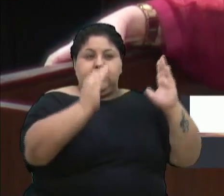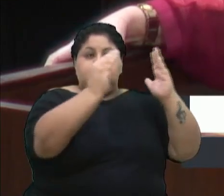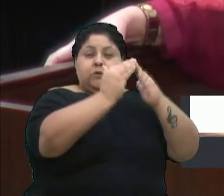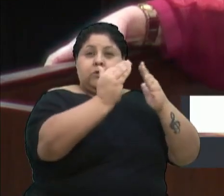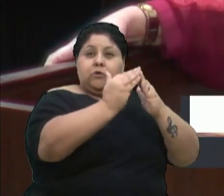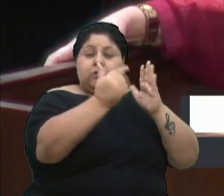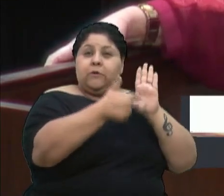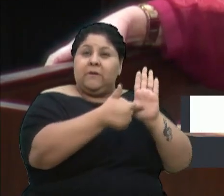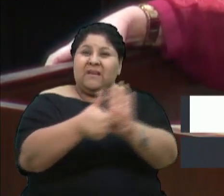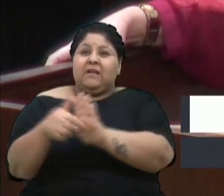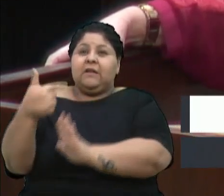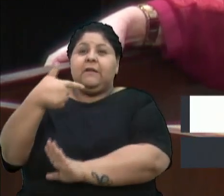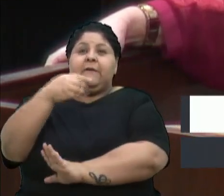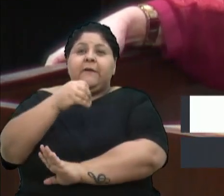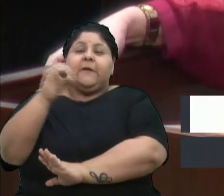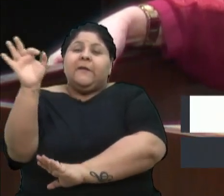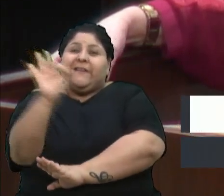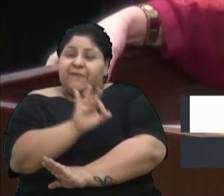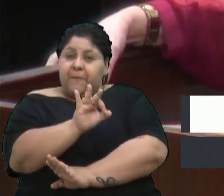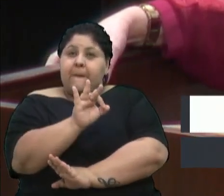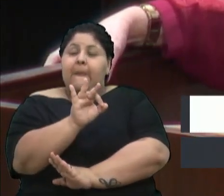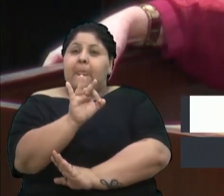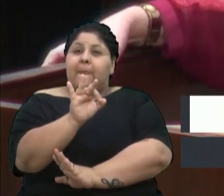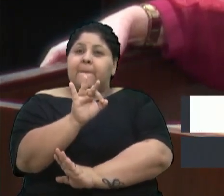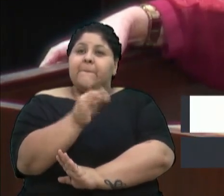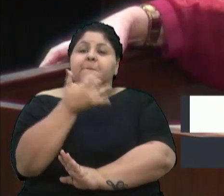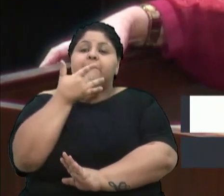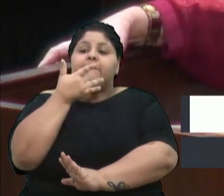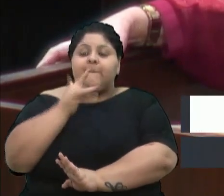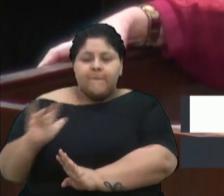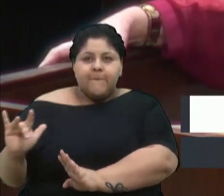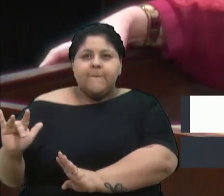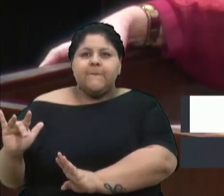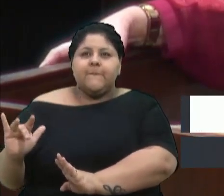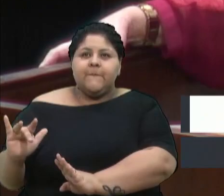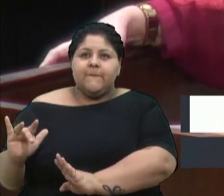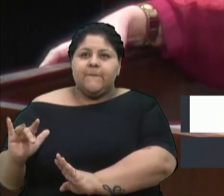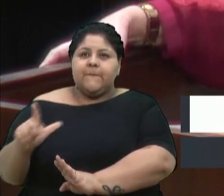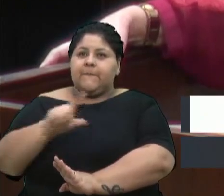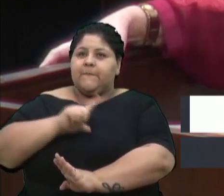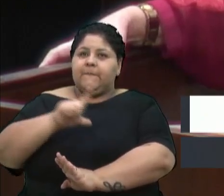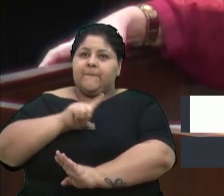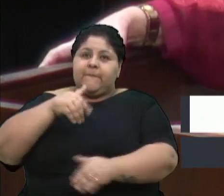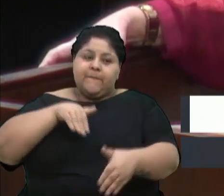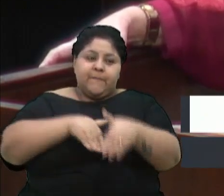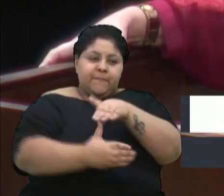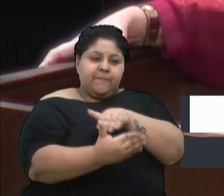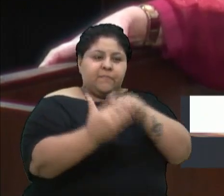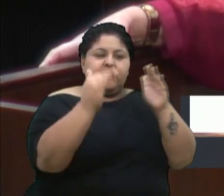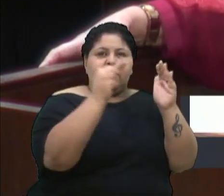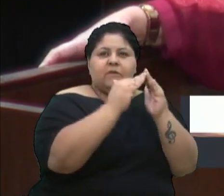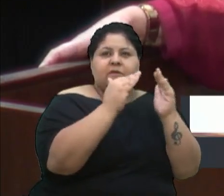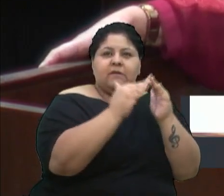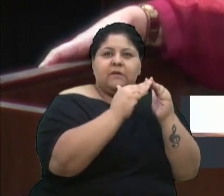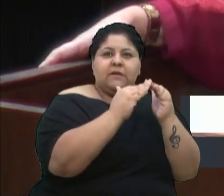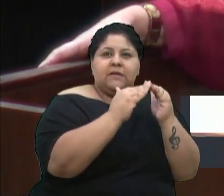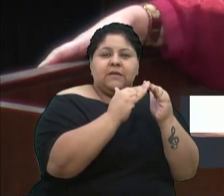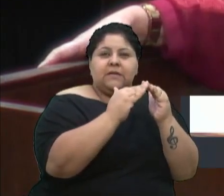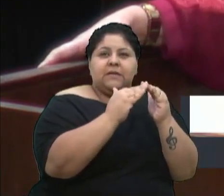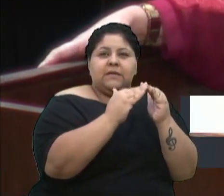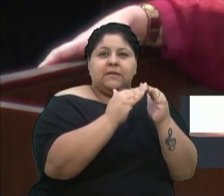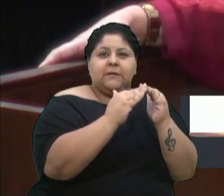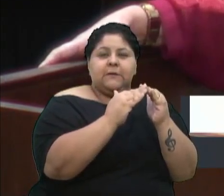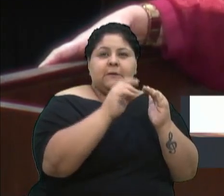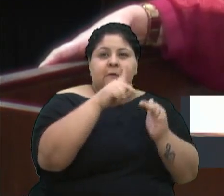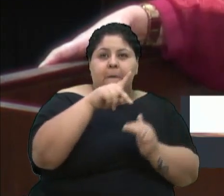que 70% das crianças que não têm acesso à moradia são crianças